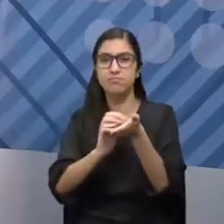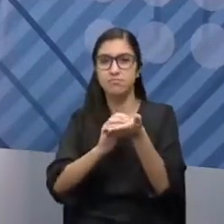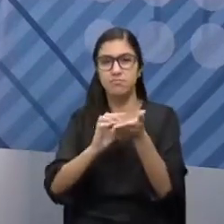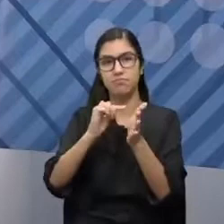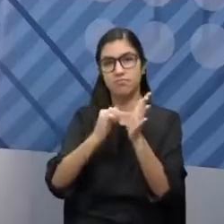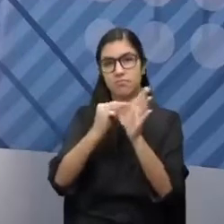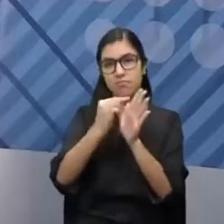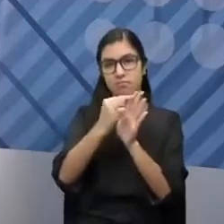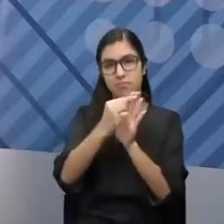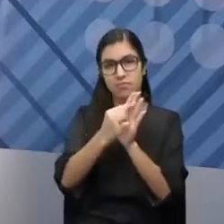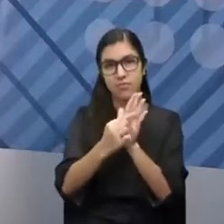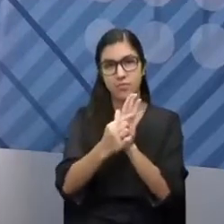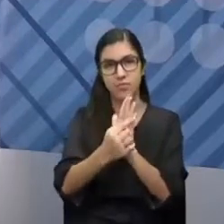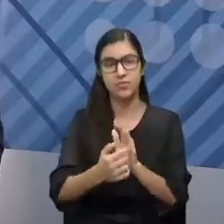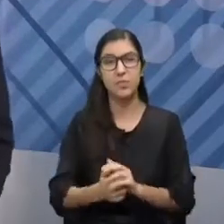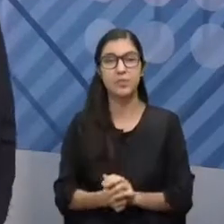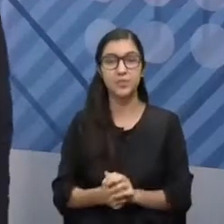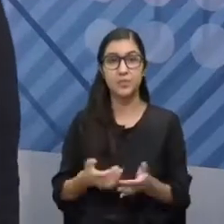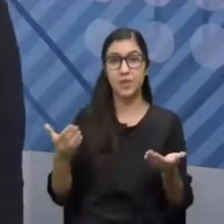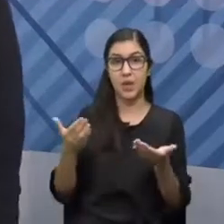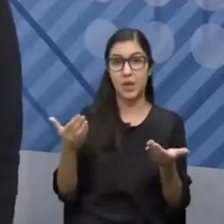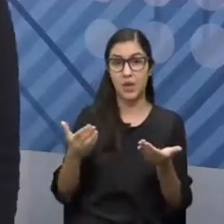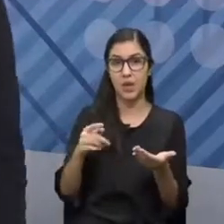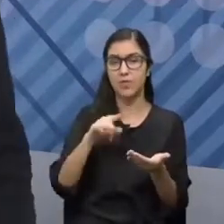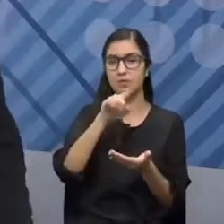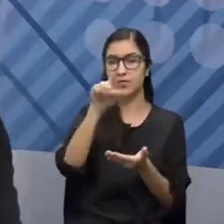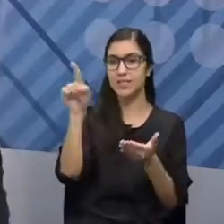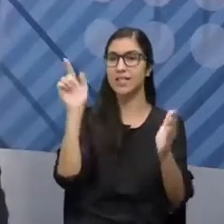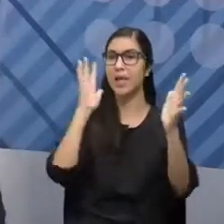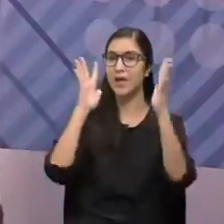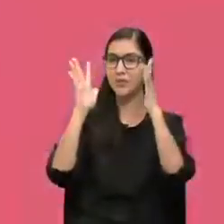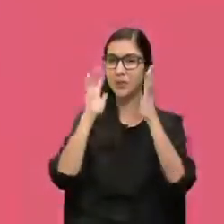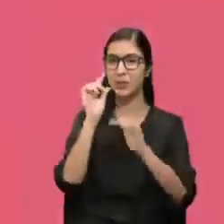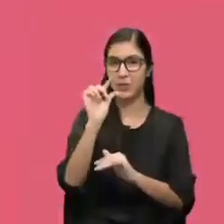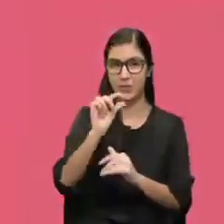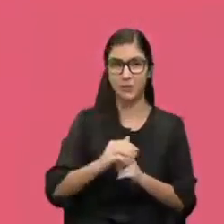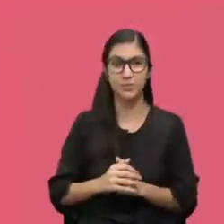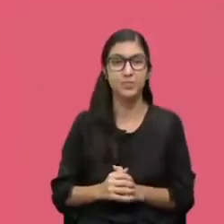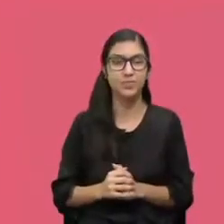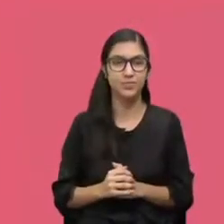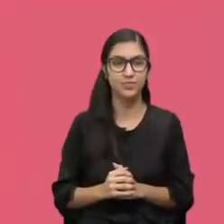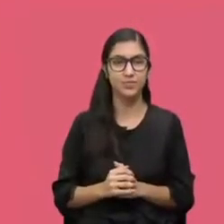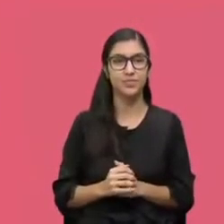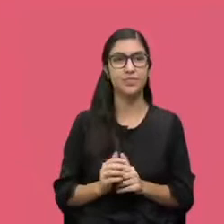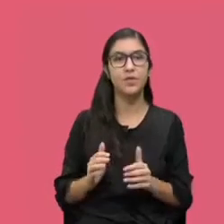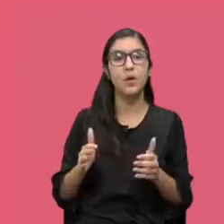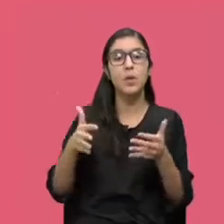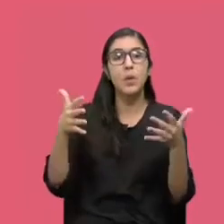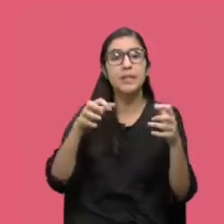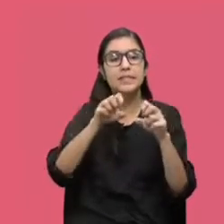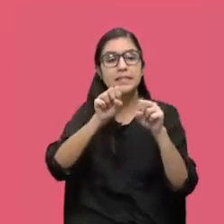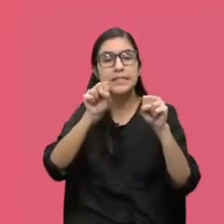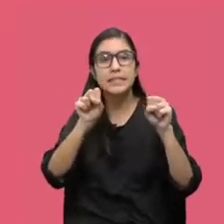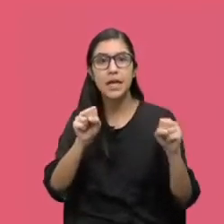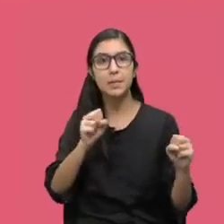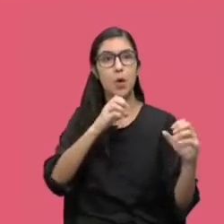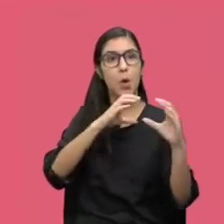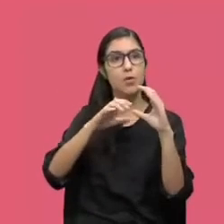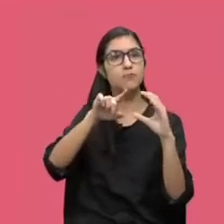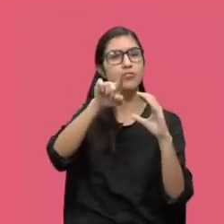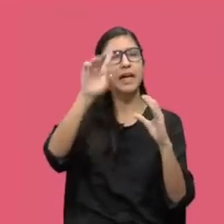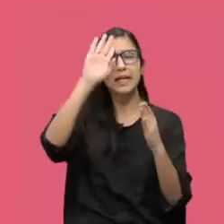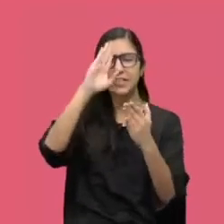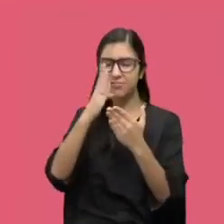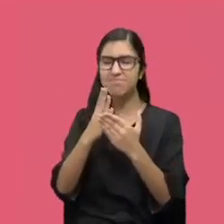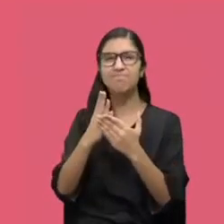certo? Agora eu quero que vocês reflitam um pouquinho. Quais desses sistemas de comunicação vocês